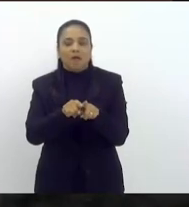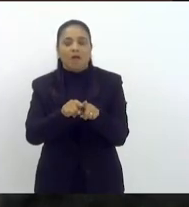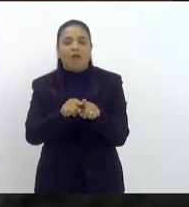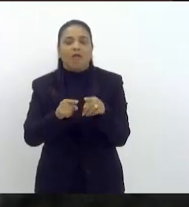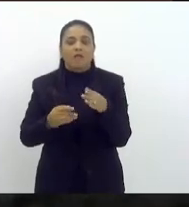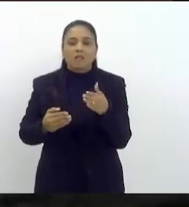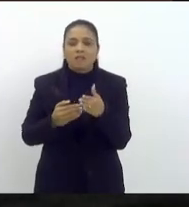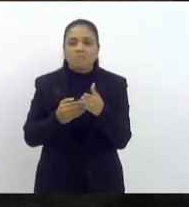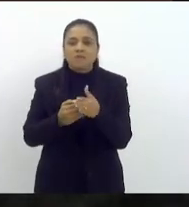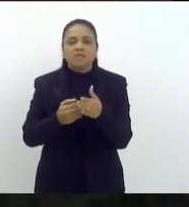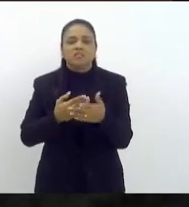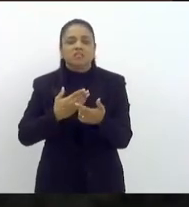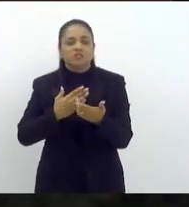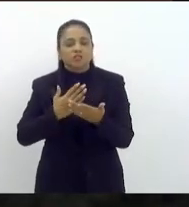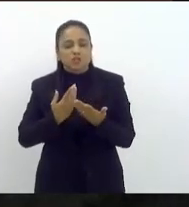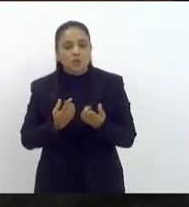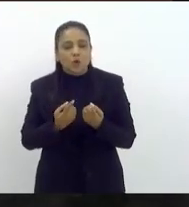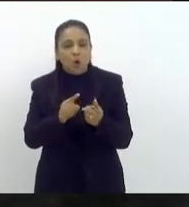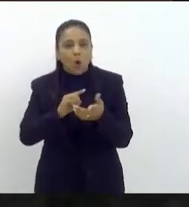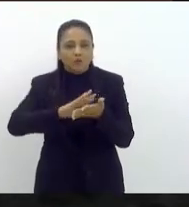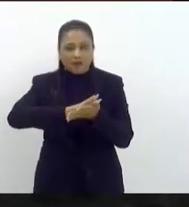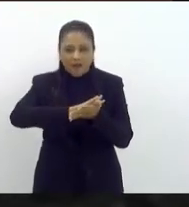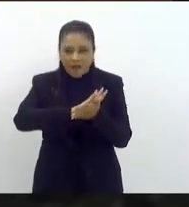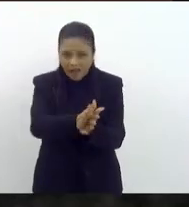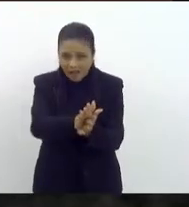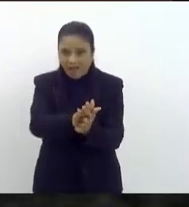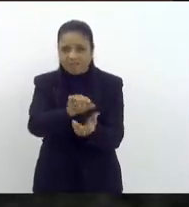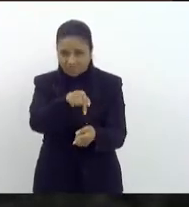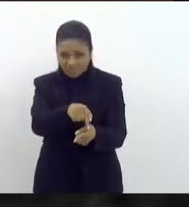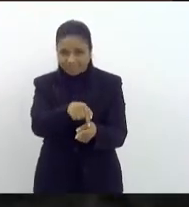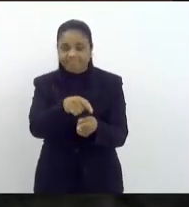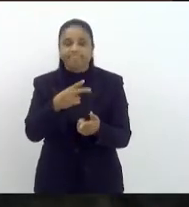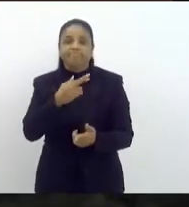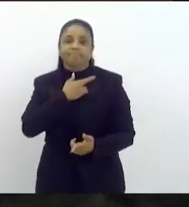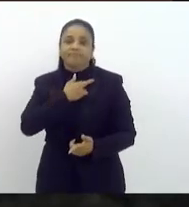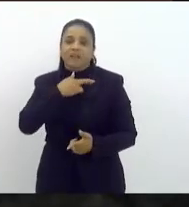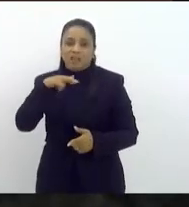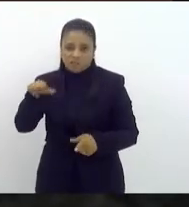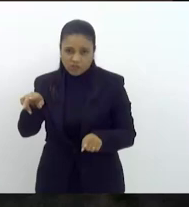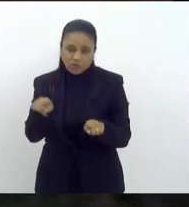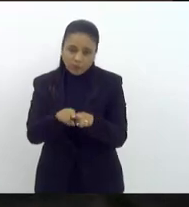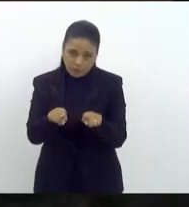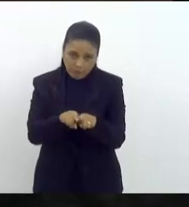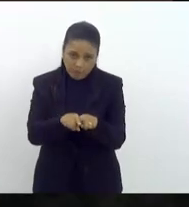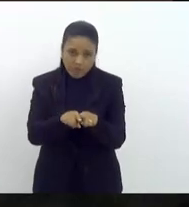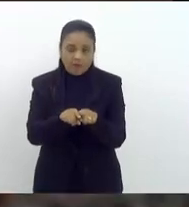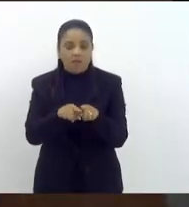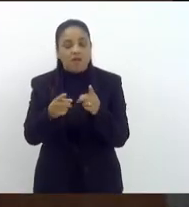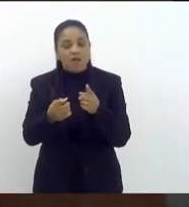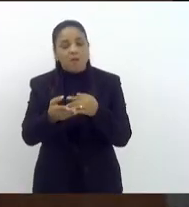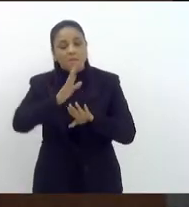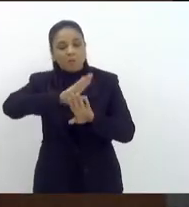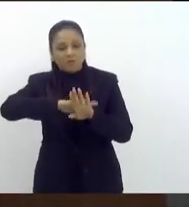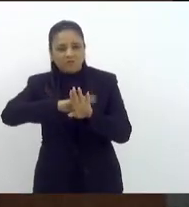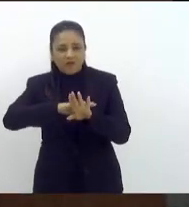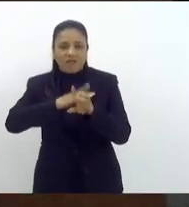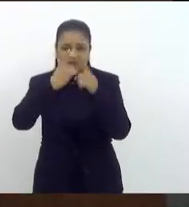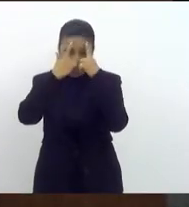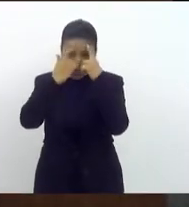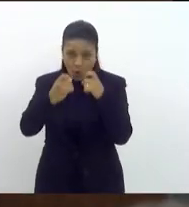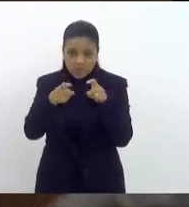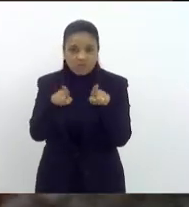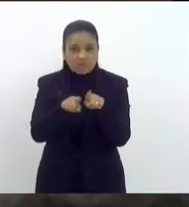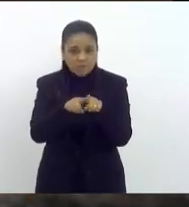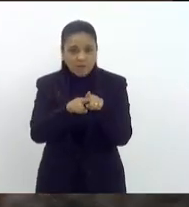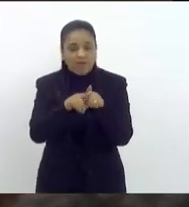e muitos momentos são comandadas por mulheres Então por trás dessa violência em relação a fé tem também